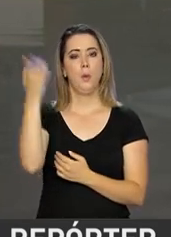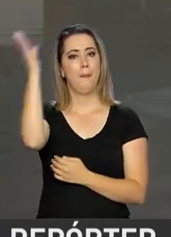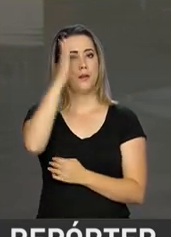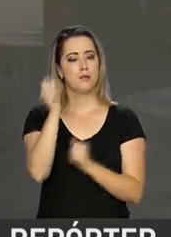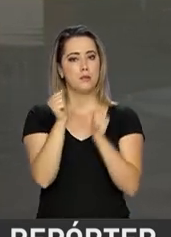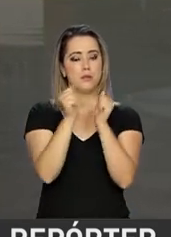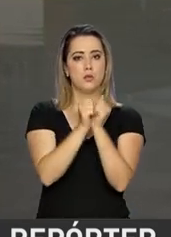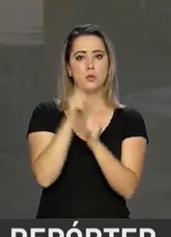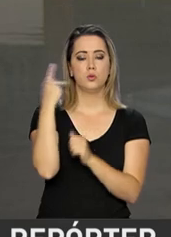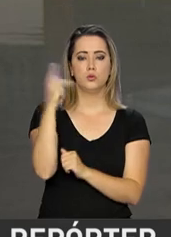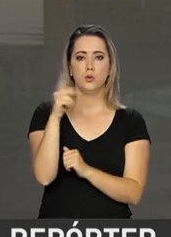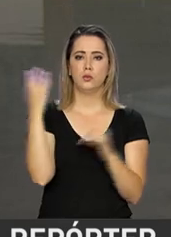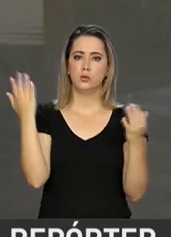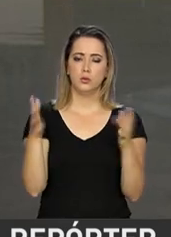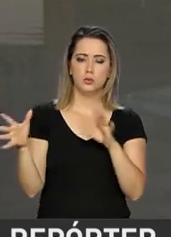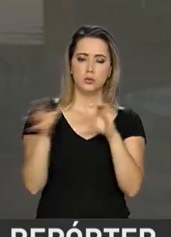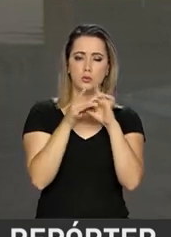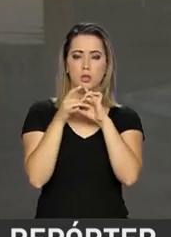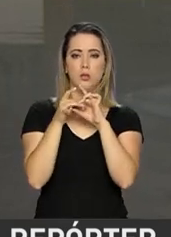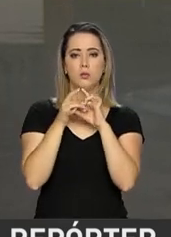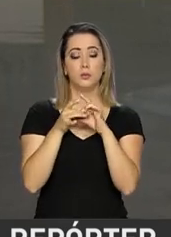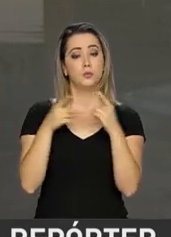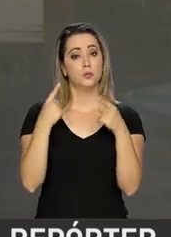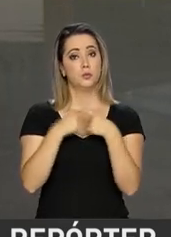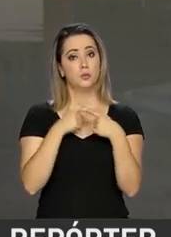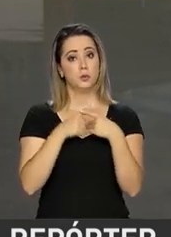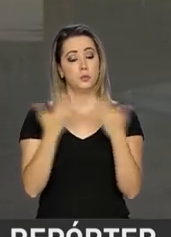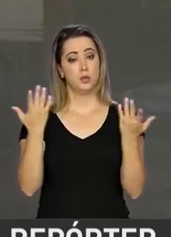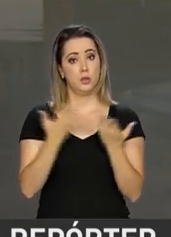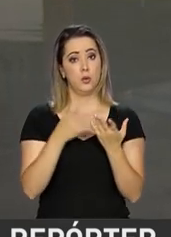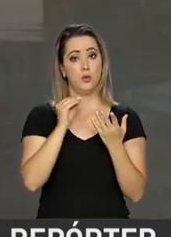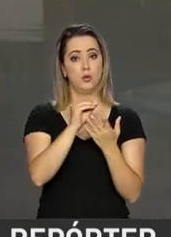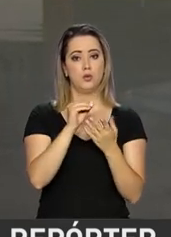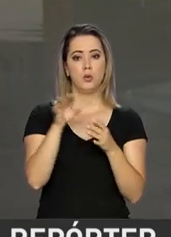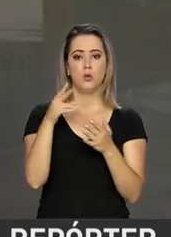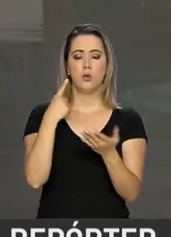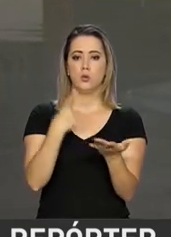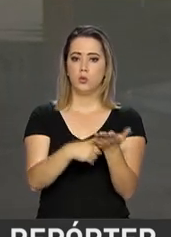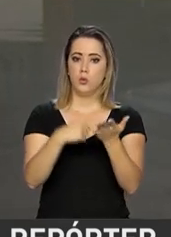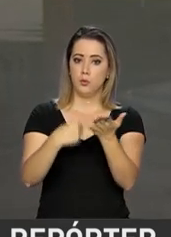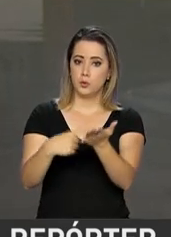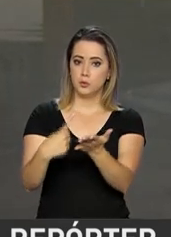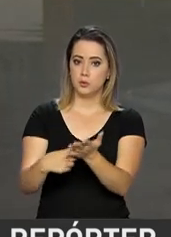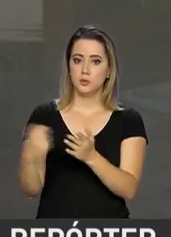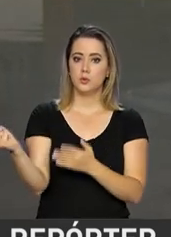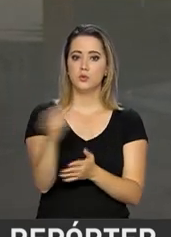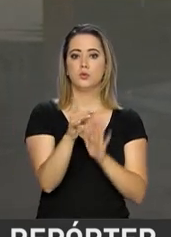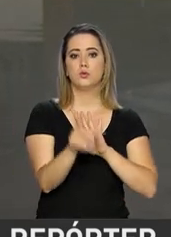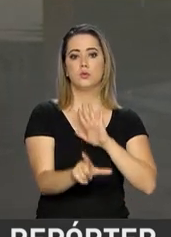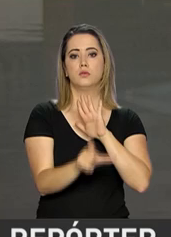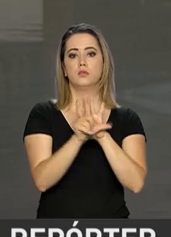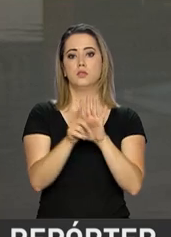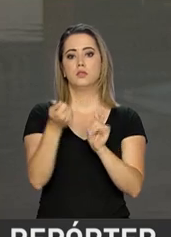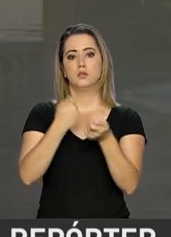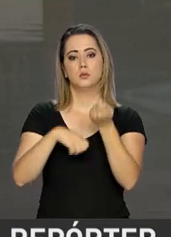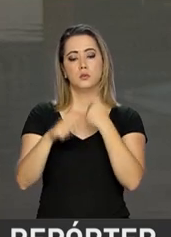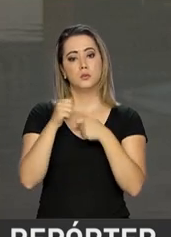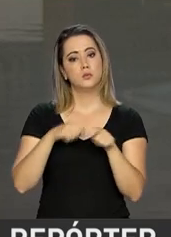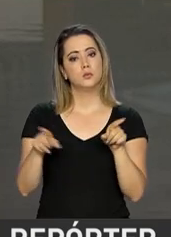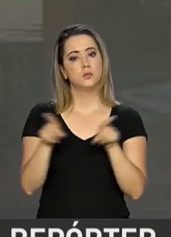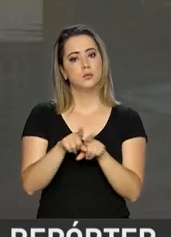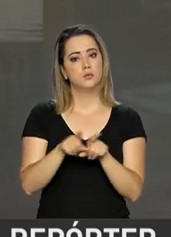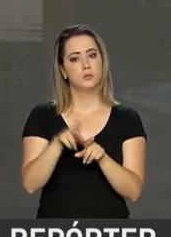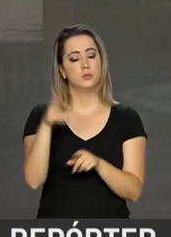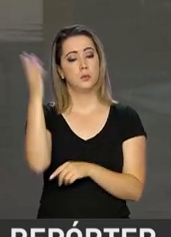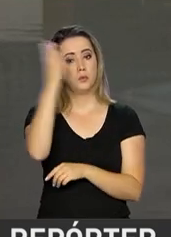de grande convergência já que os dois países que implementam agendas modernizantes na área econômica além disso